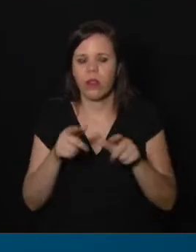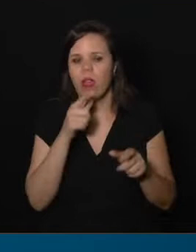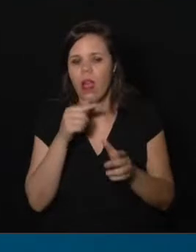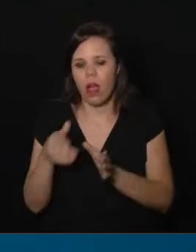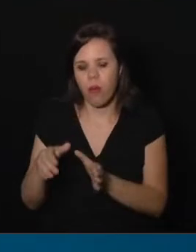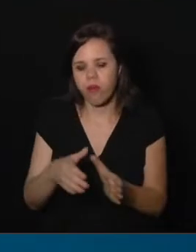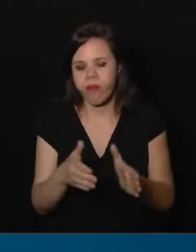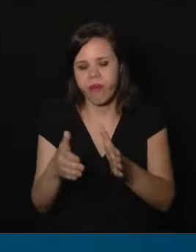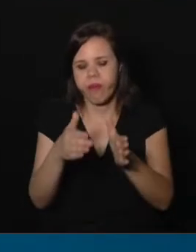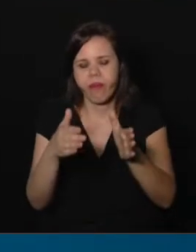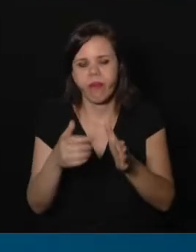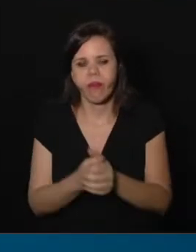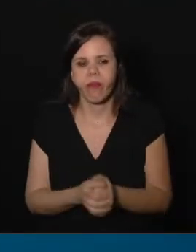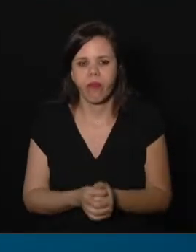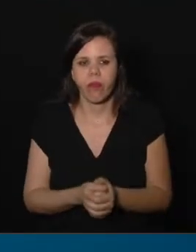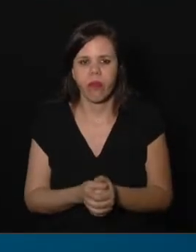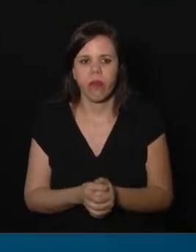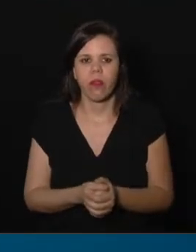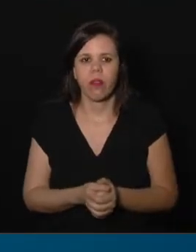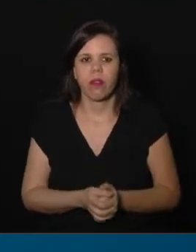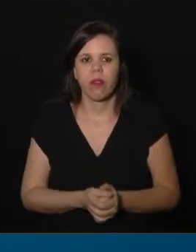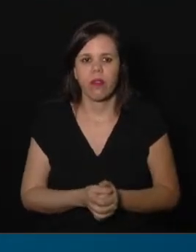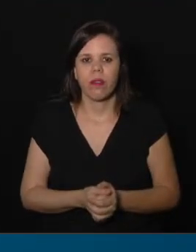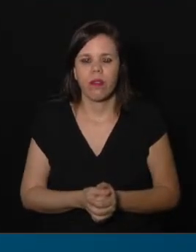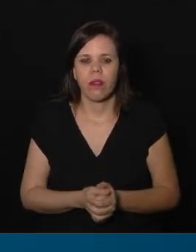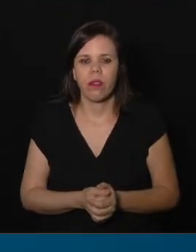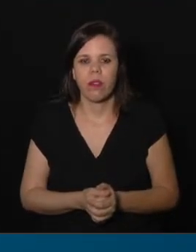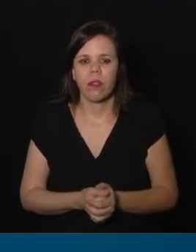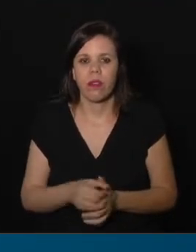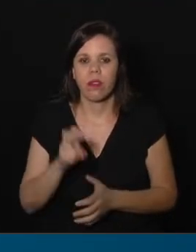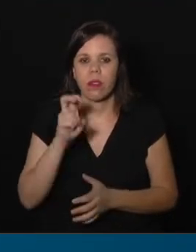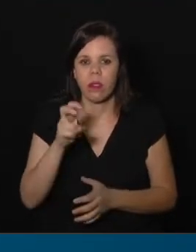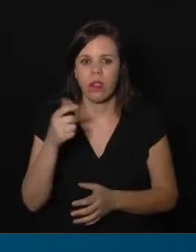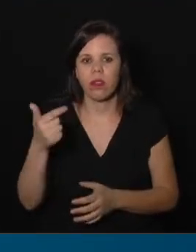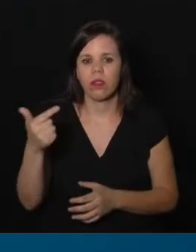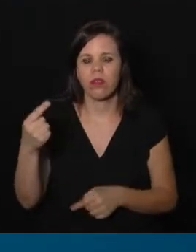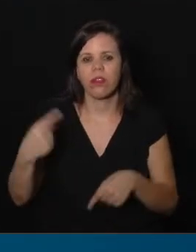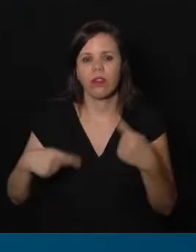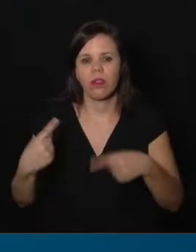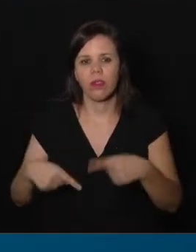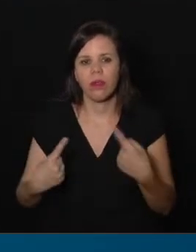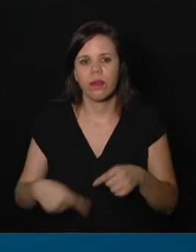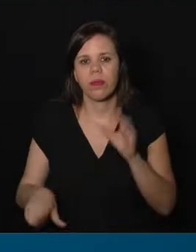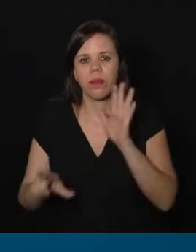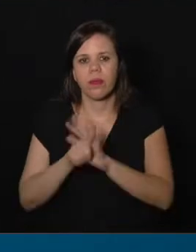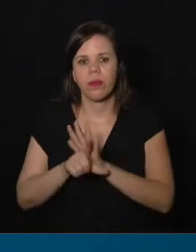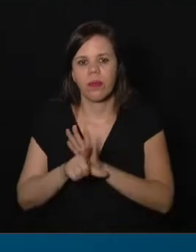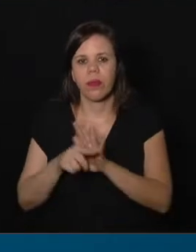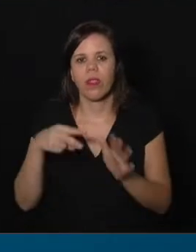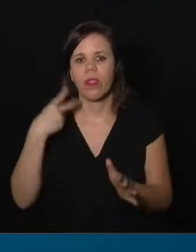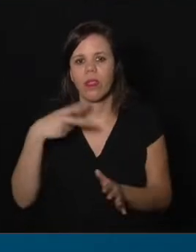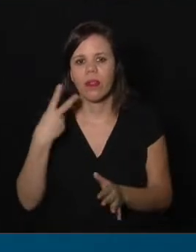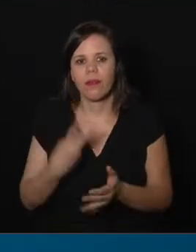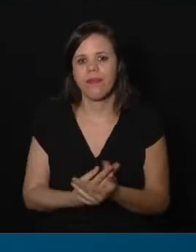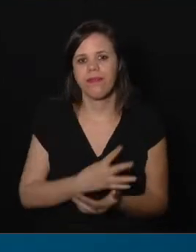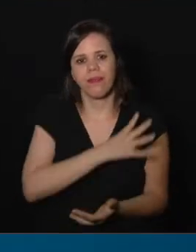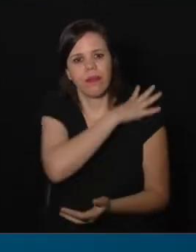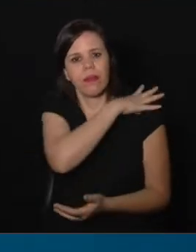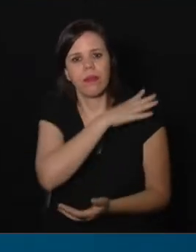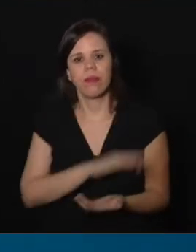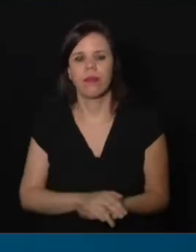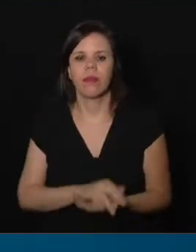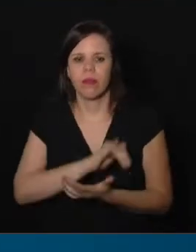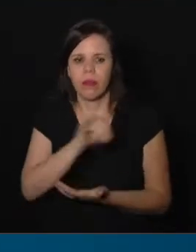pluviais na viela dessas áreas. O item 5 é a segunda discussão do projeto de lei de autoria dos vereadores Tenente